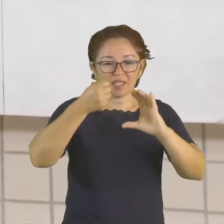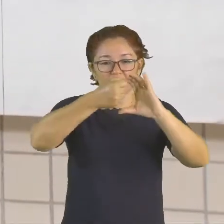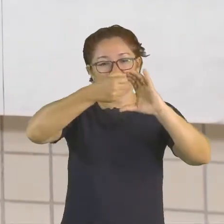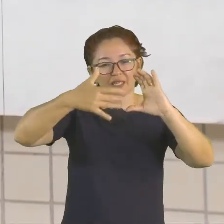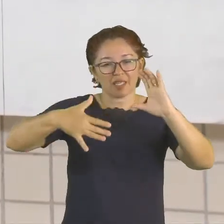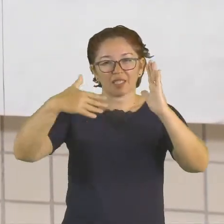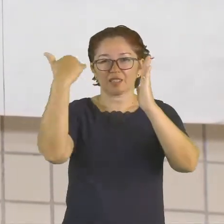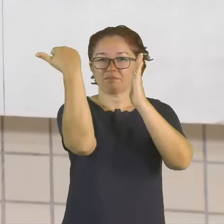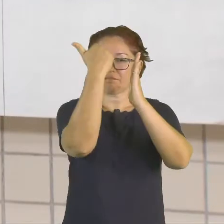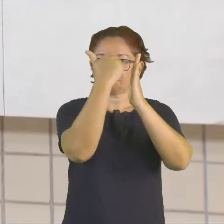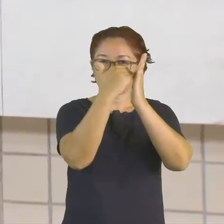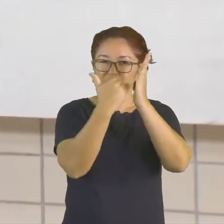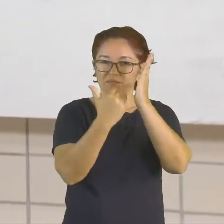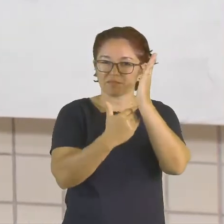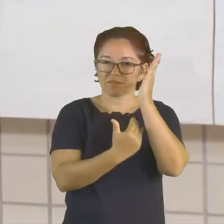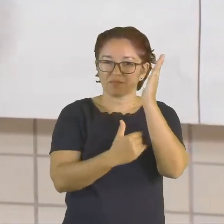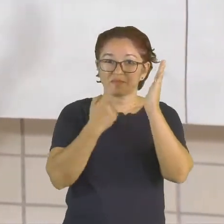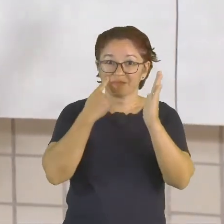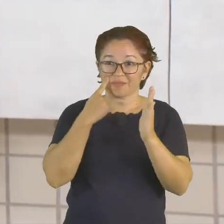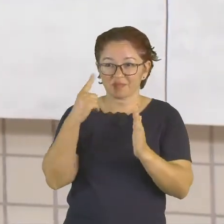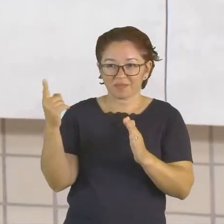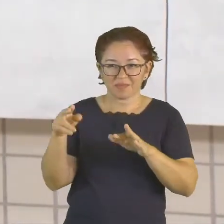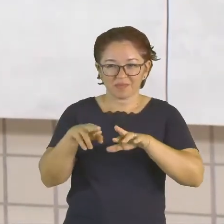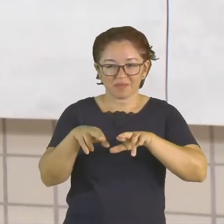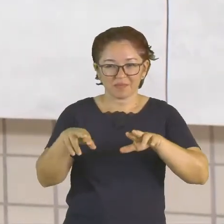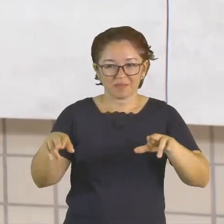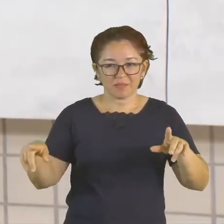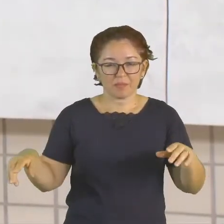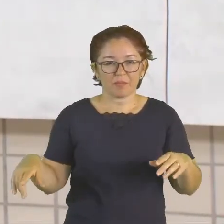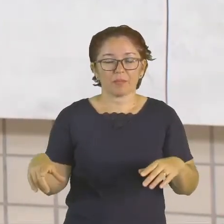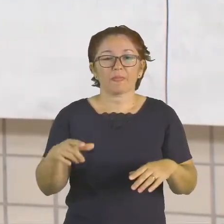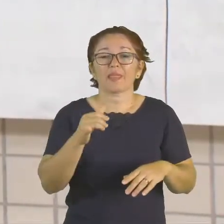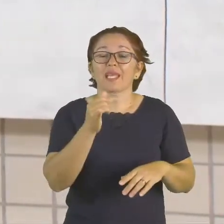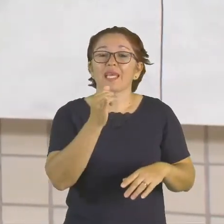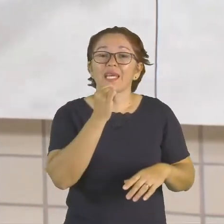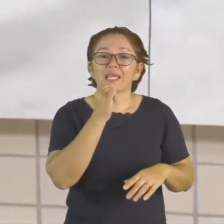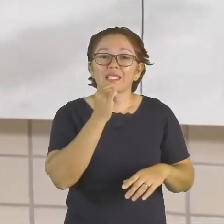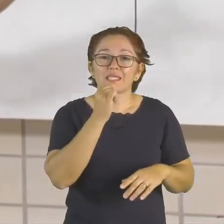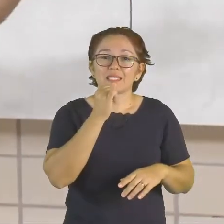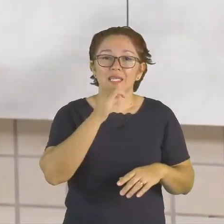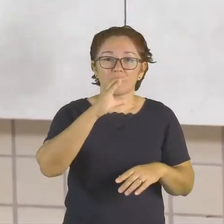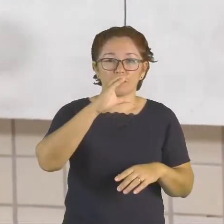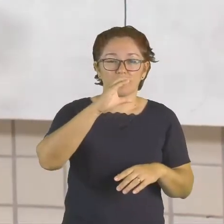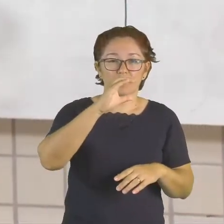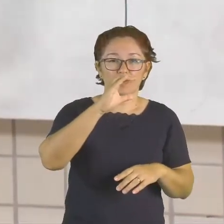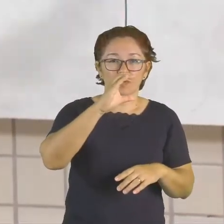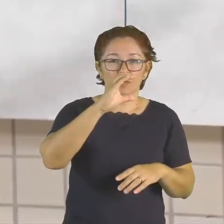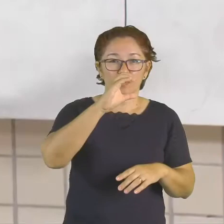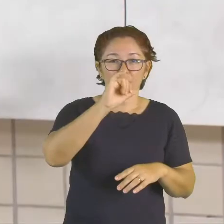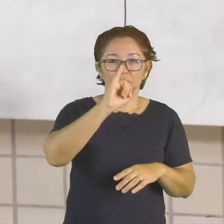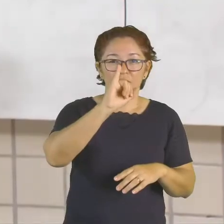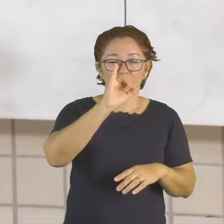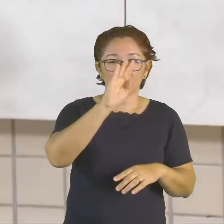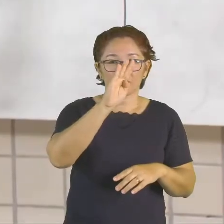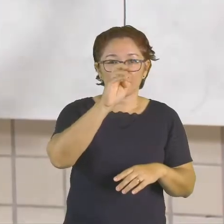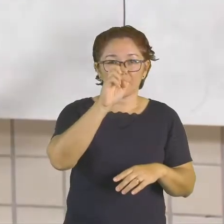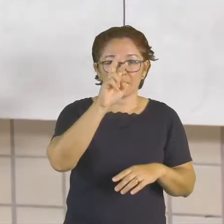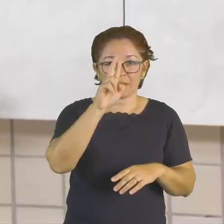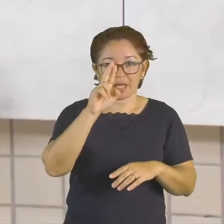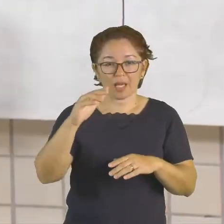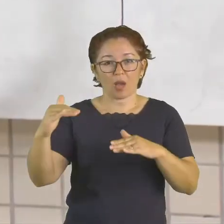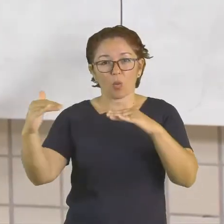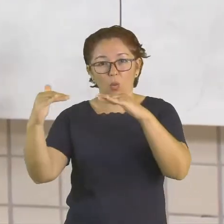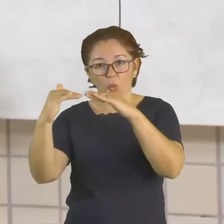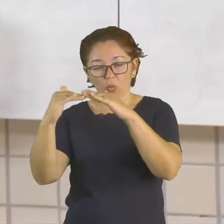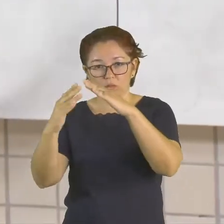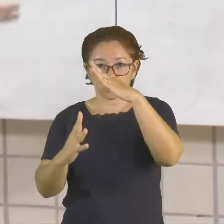também. Então, você já viu que o cyberpoema é o extremamente, e o poema do Haroldo de Campos, que mostrou essa passagem aí entre